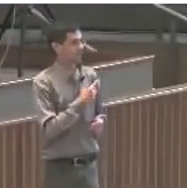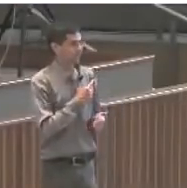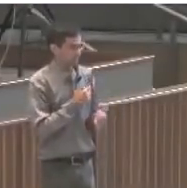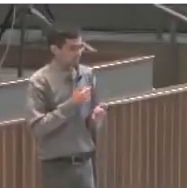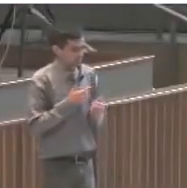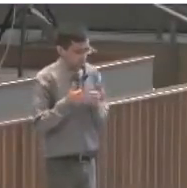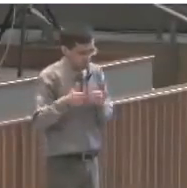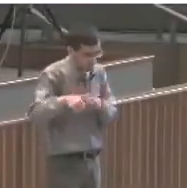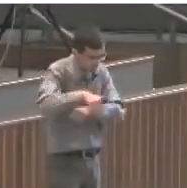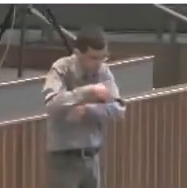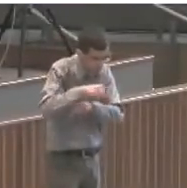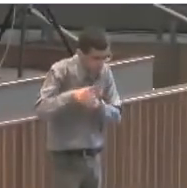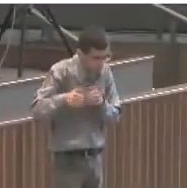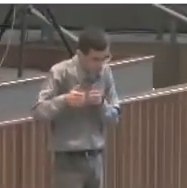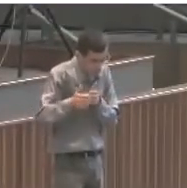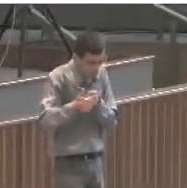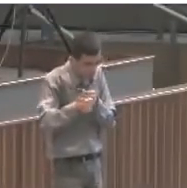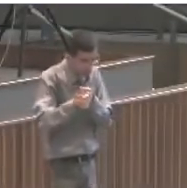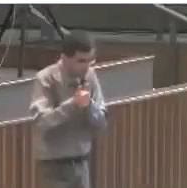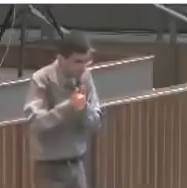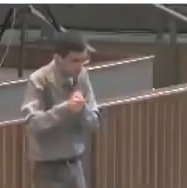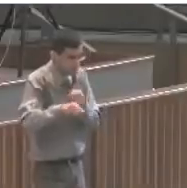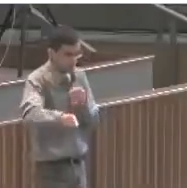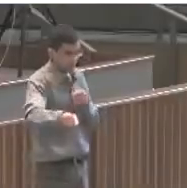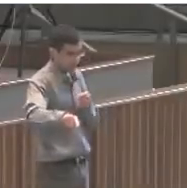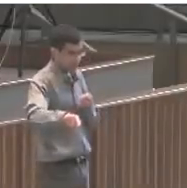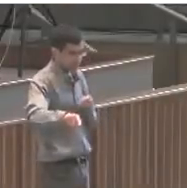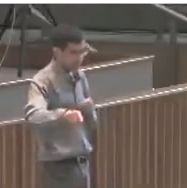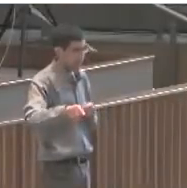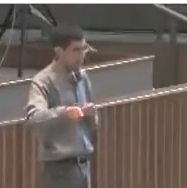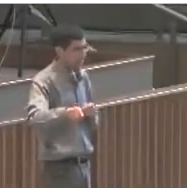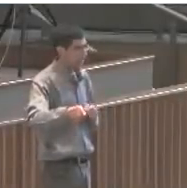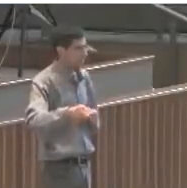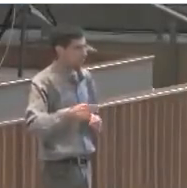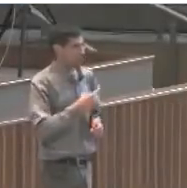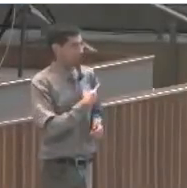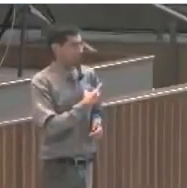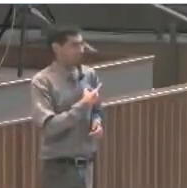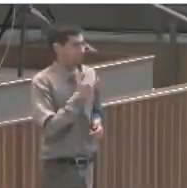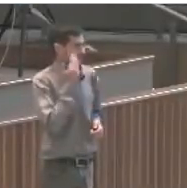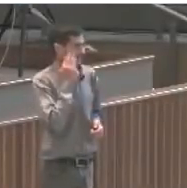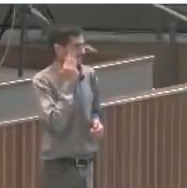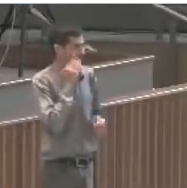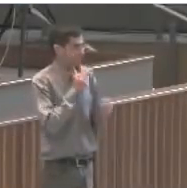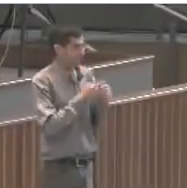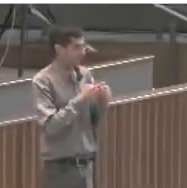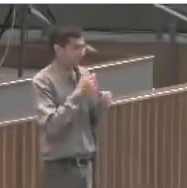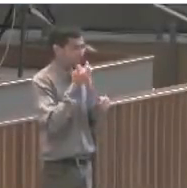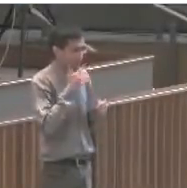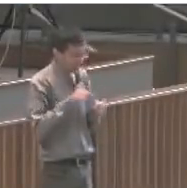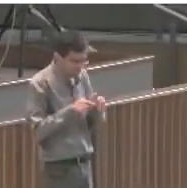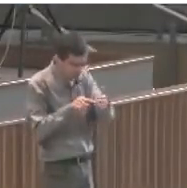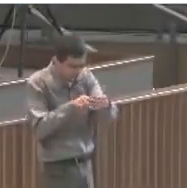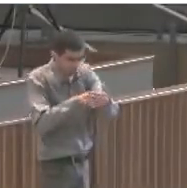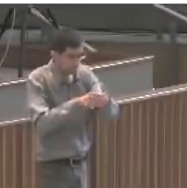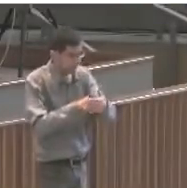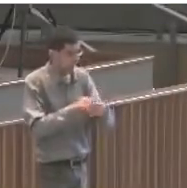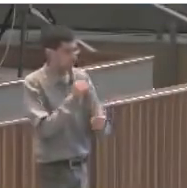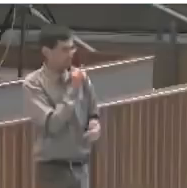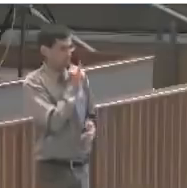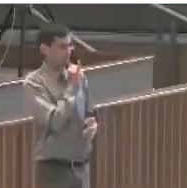tomada a gente olhava com ele ele apontava para tomar e fazer o que ele sabia exatamente